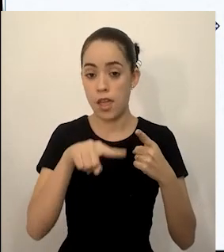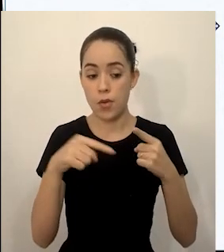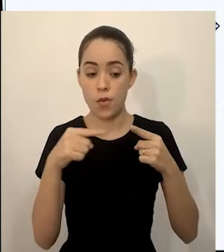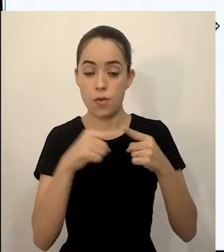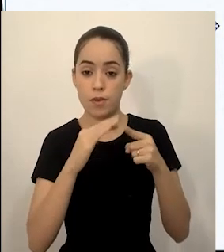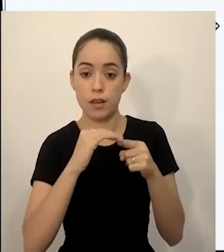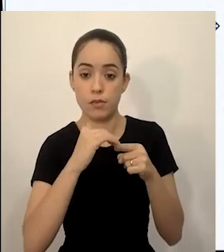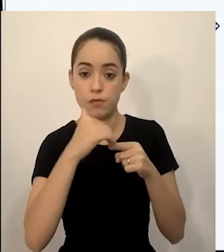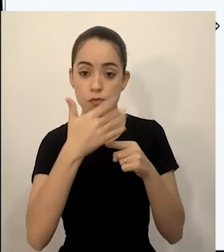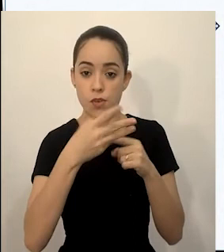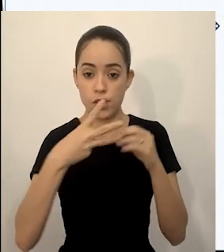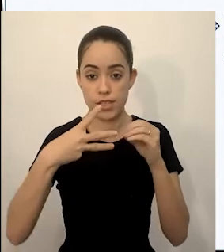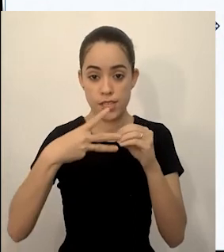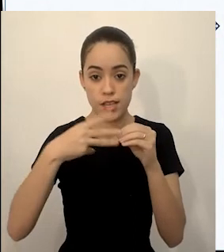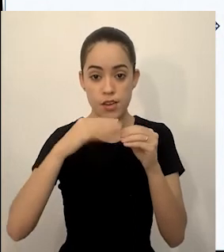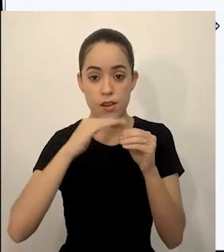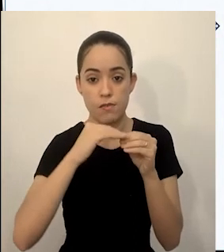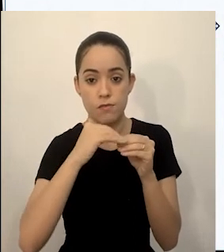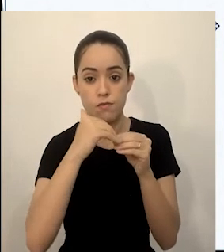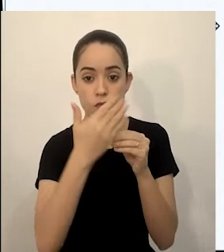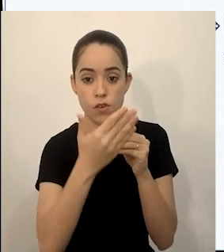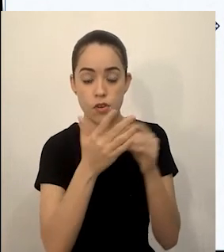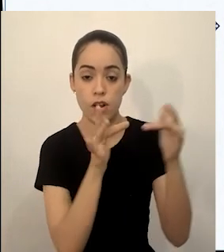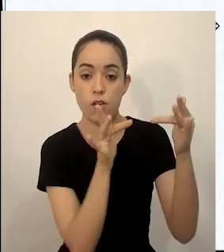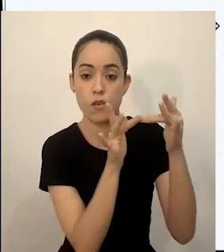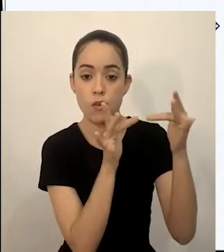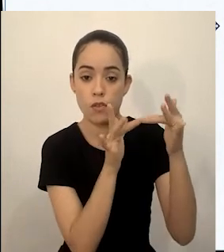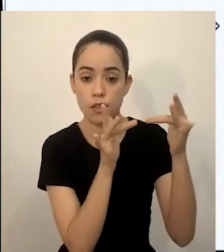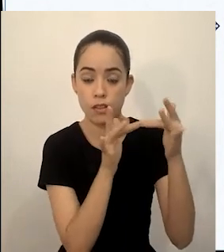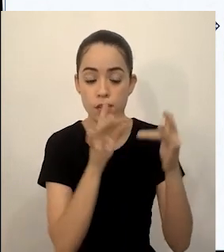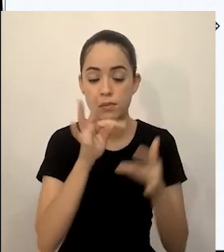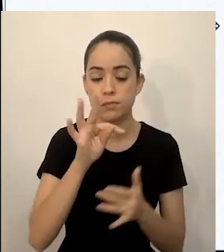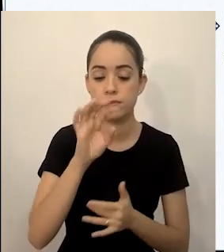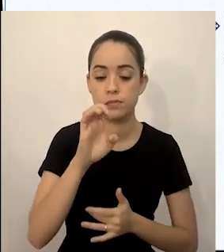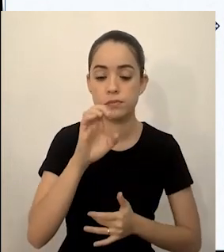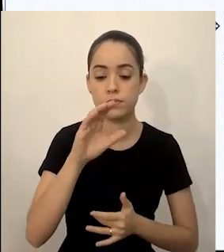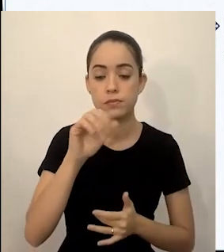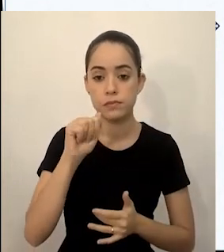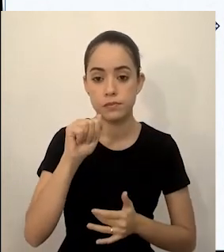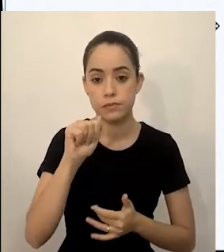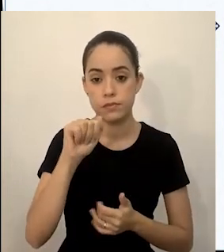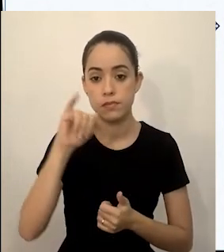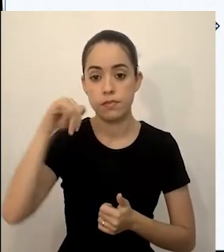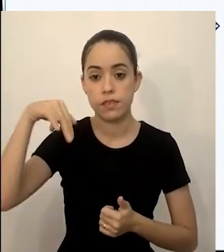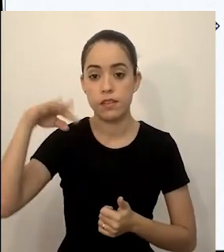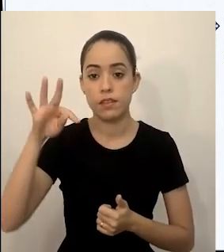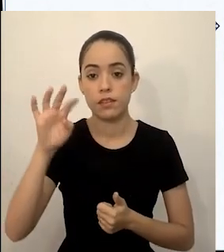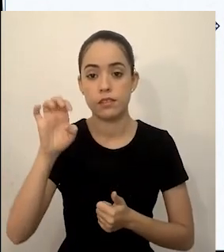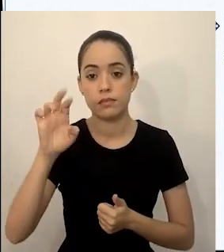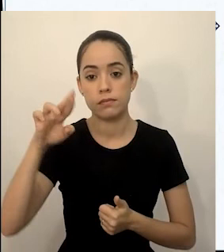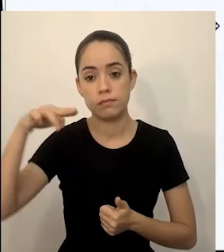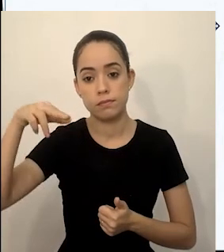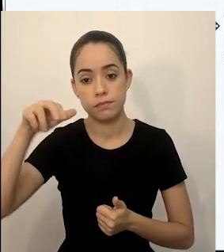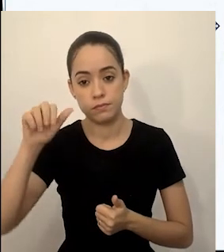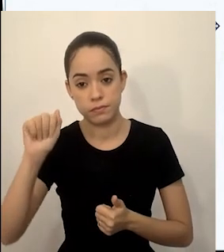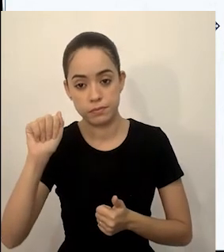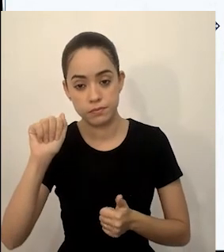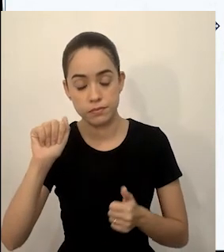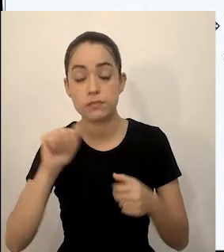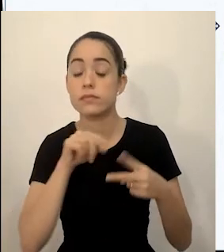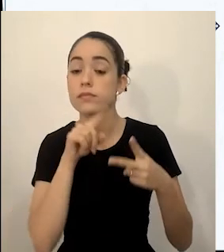Uma região mais externa, em contato com a teca interna,